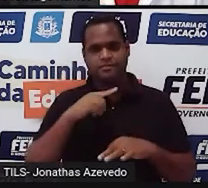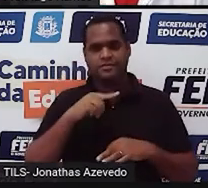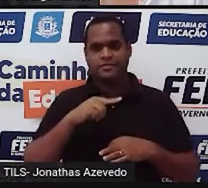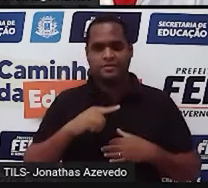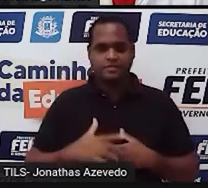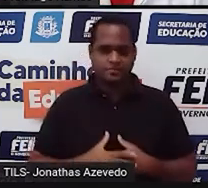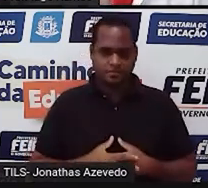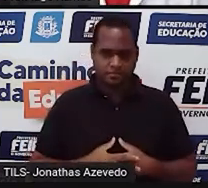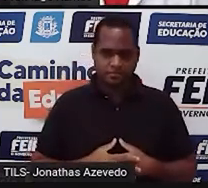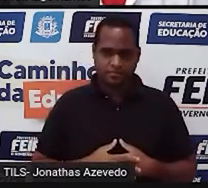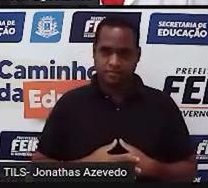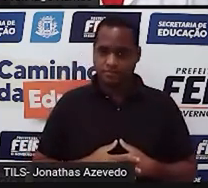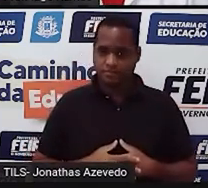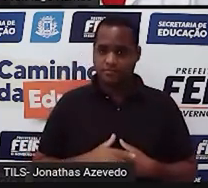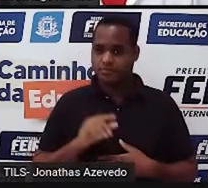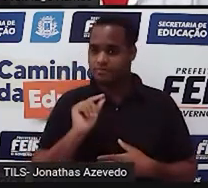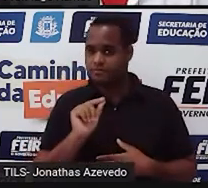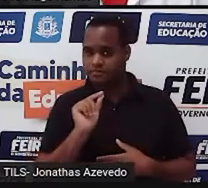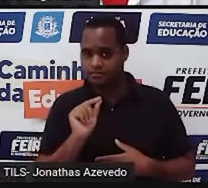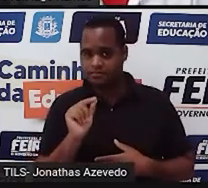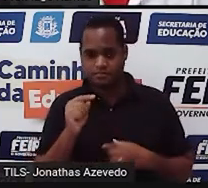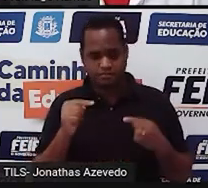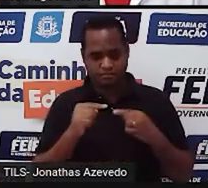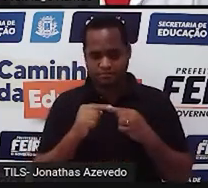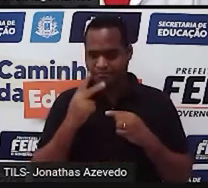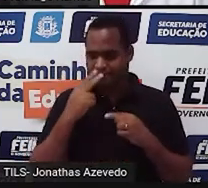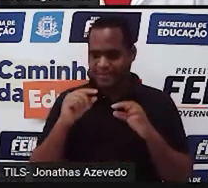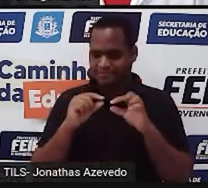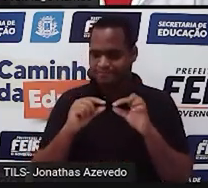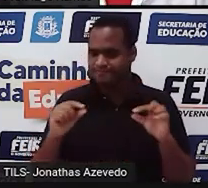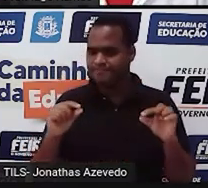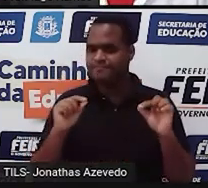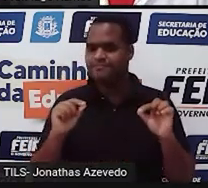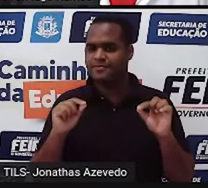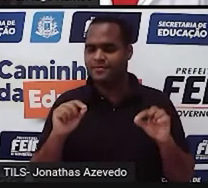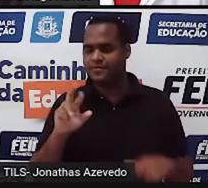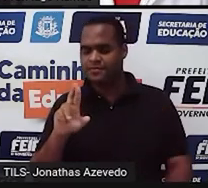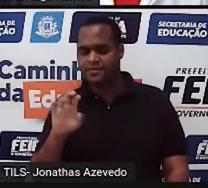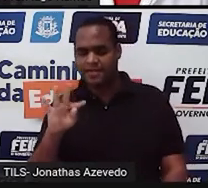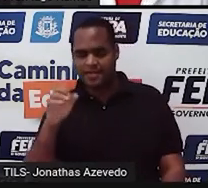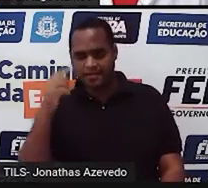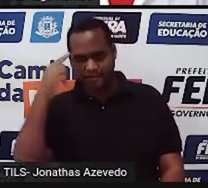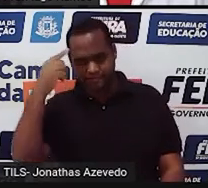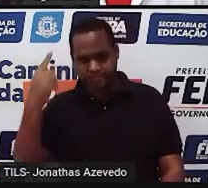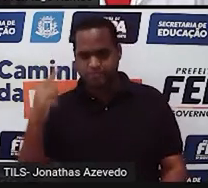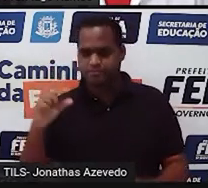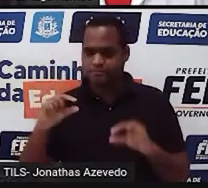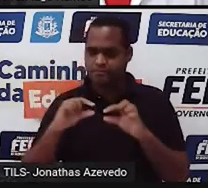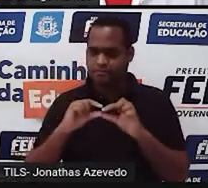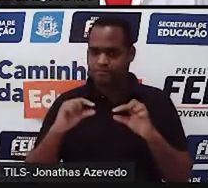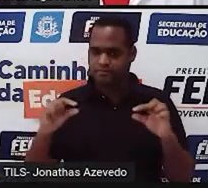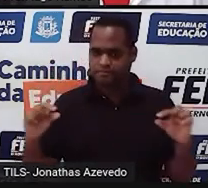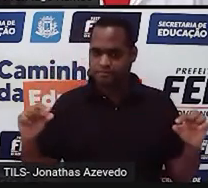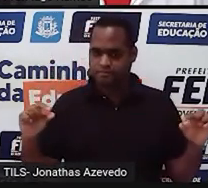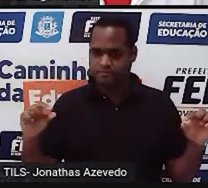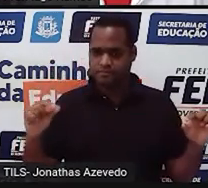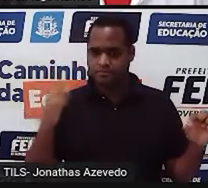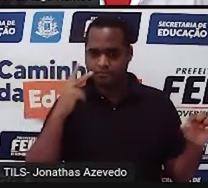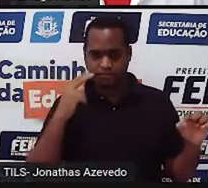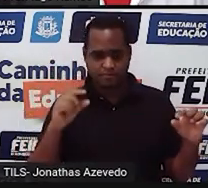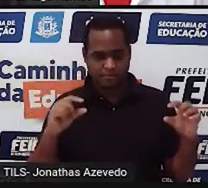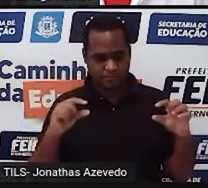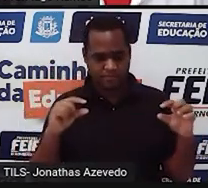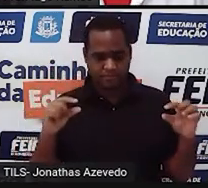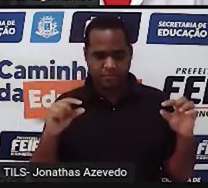o que é um segmento de reta segmento de reta parte da reta que fica limitada